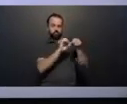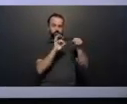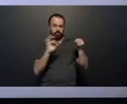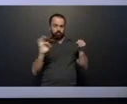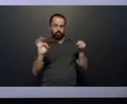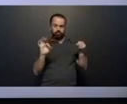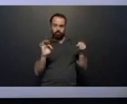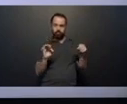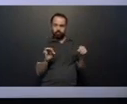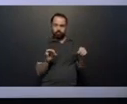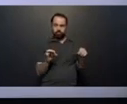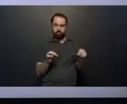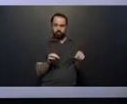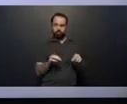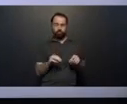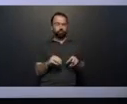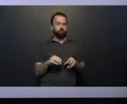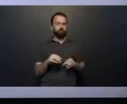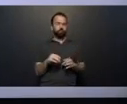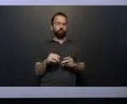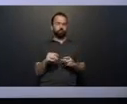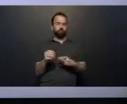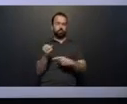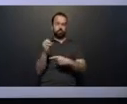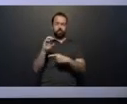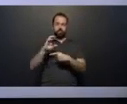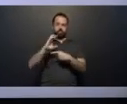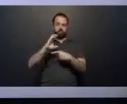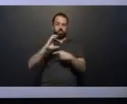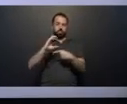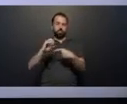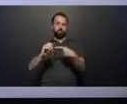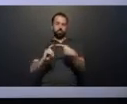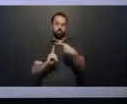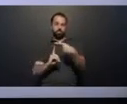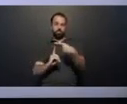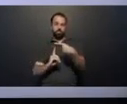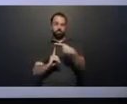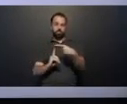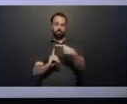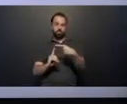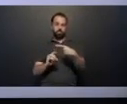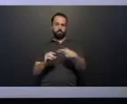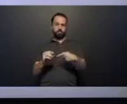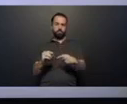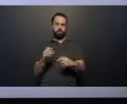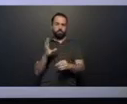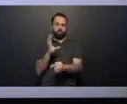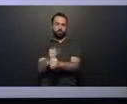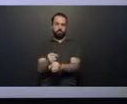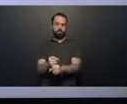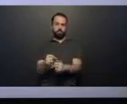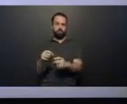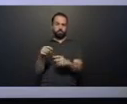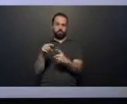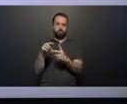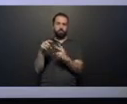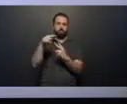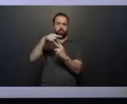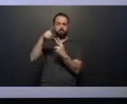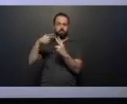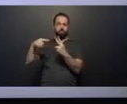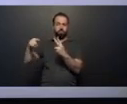dessa circunferência e dividir pelo seu diâmetro, eu vou encontrar o número π, né, que é aproximadamente